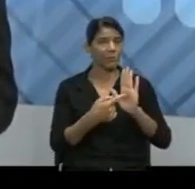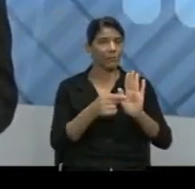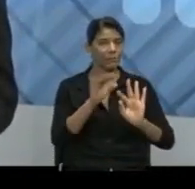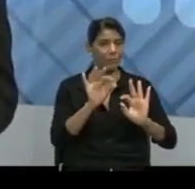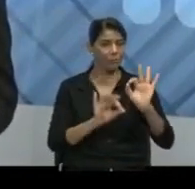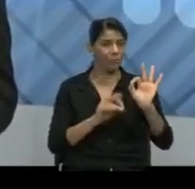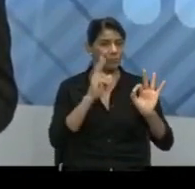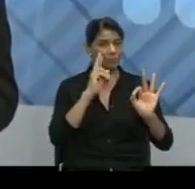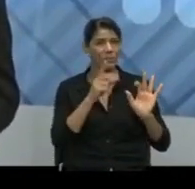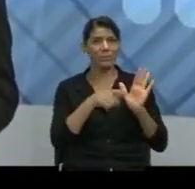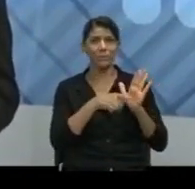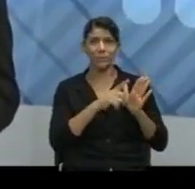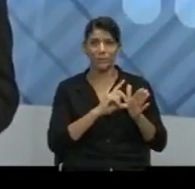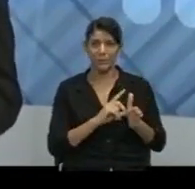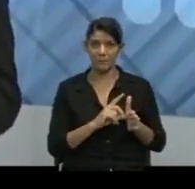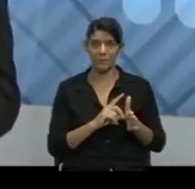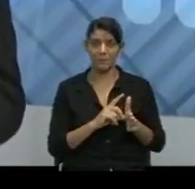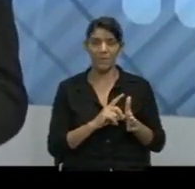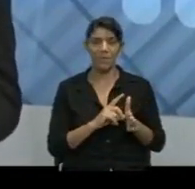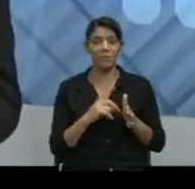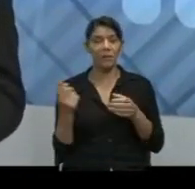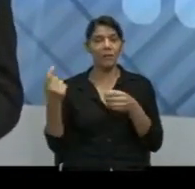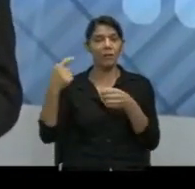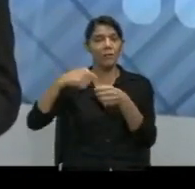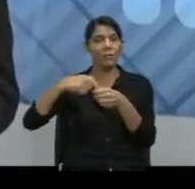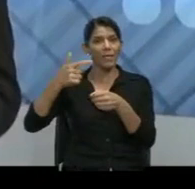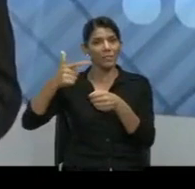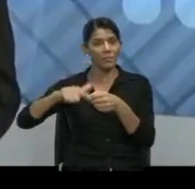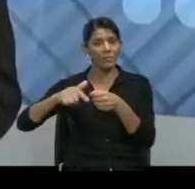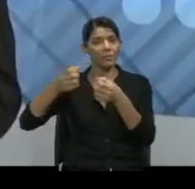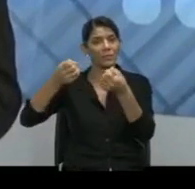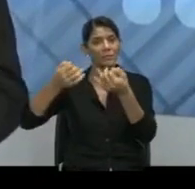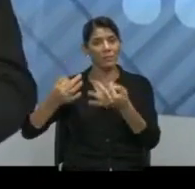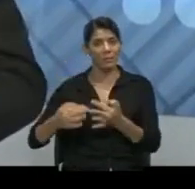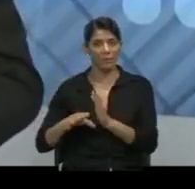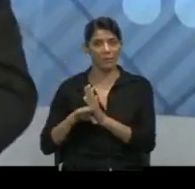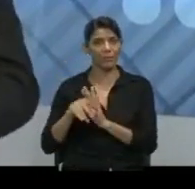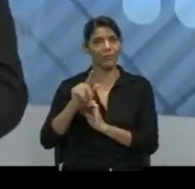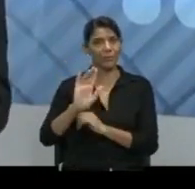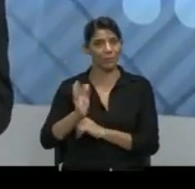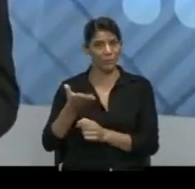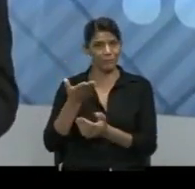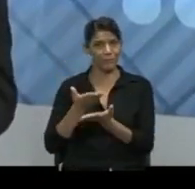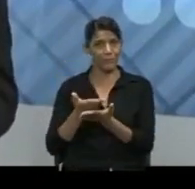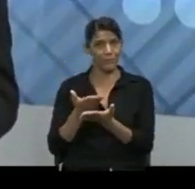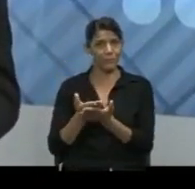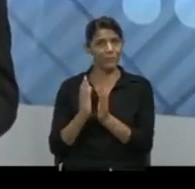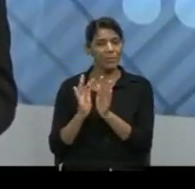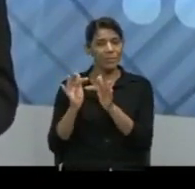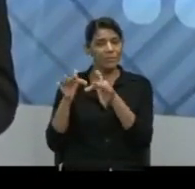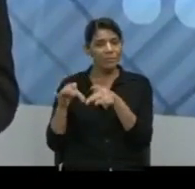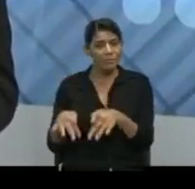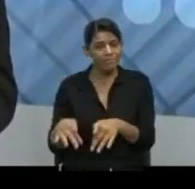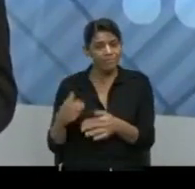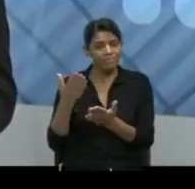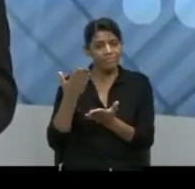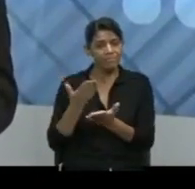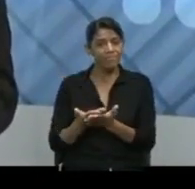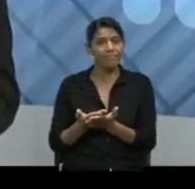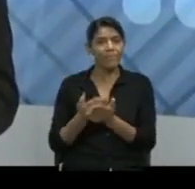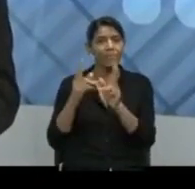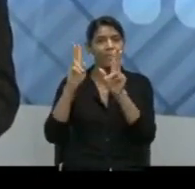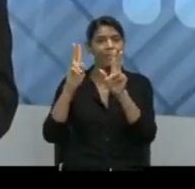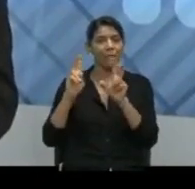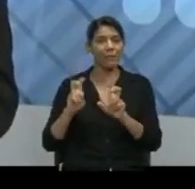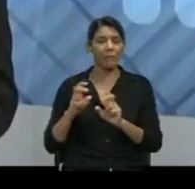aula anterior, tá? E a gente vai retomar alguns conceitos também já vistos, para finalizar nessa nossa aula esse nosso